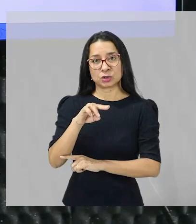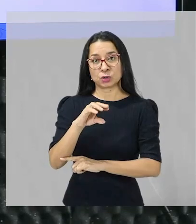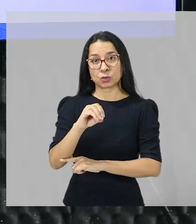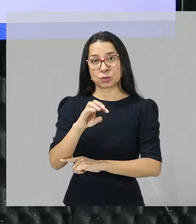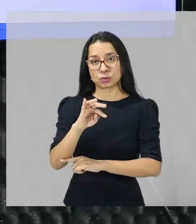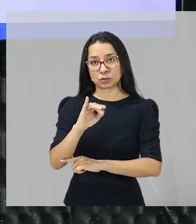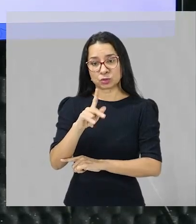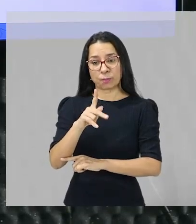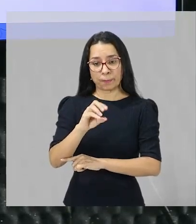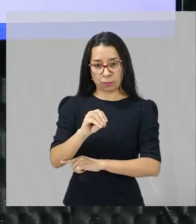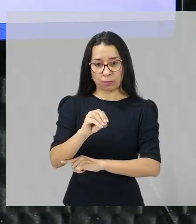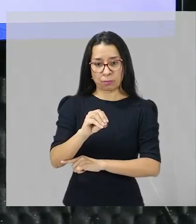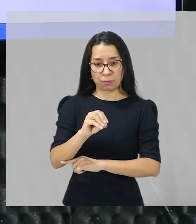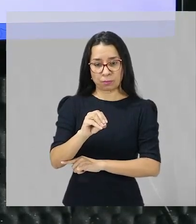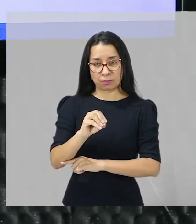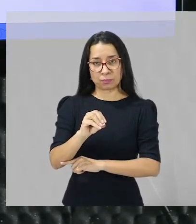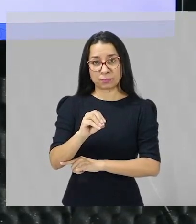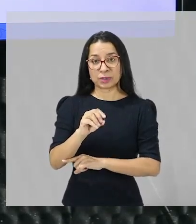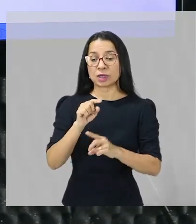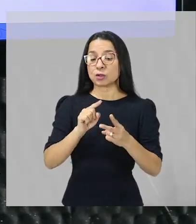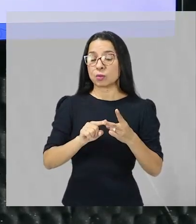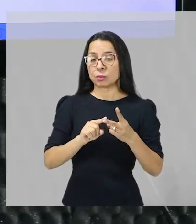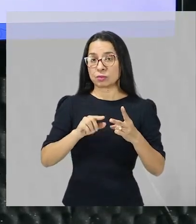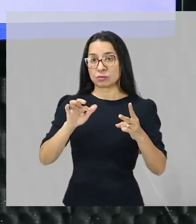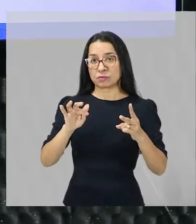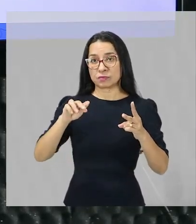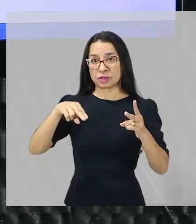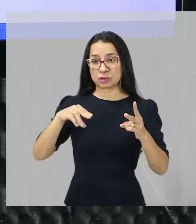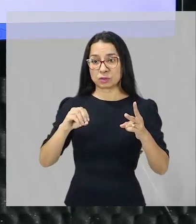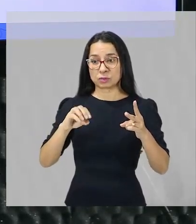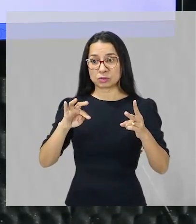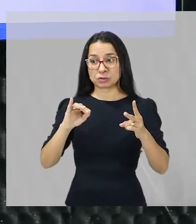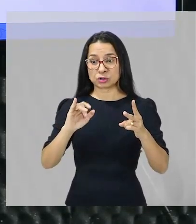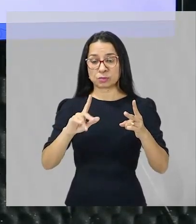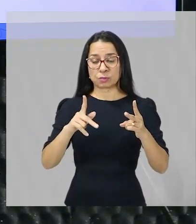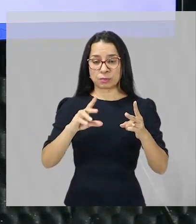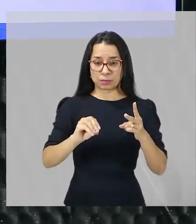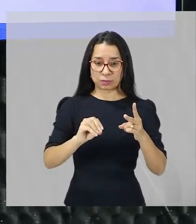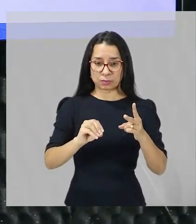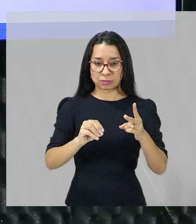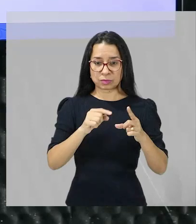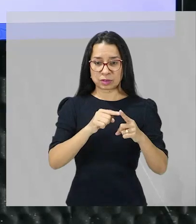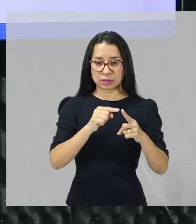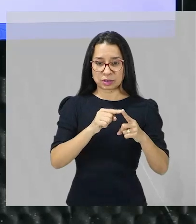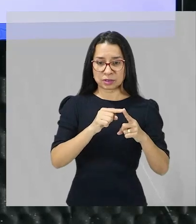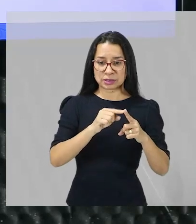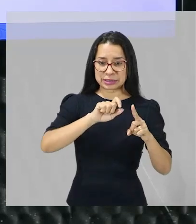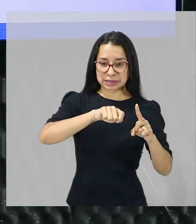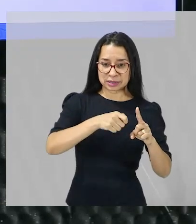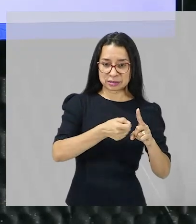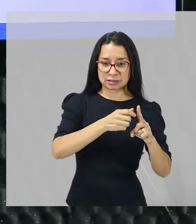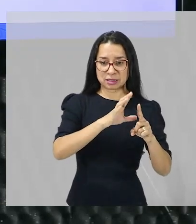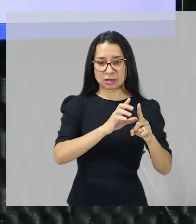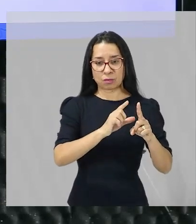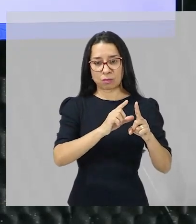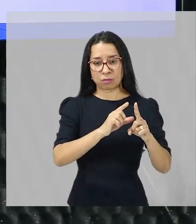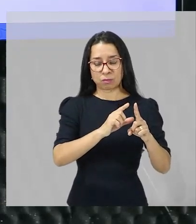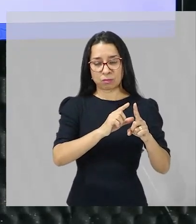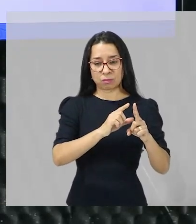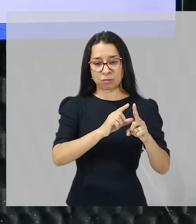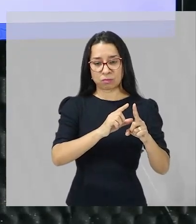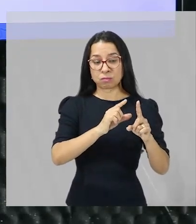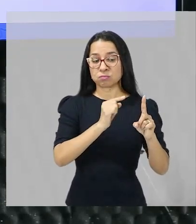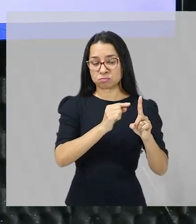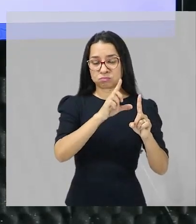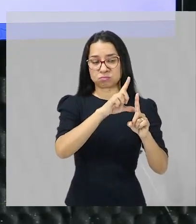fenótipo, tá? O genótipo, ele está relacionado com os conjuntos de genes que nós apresentamos.